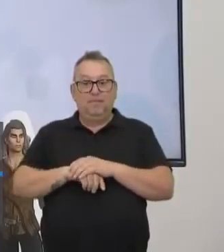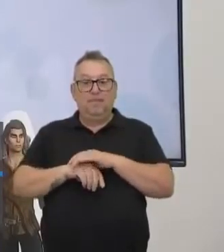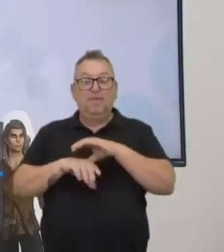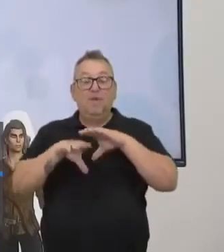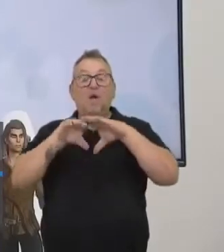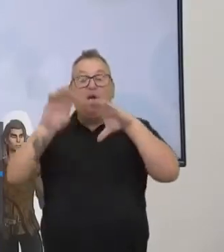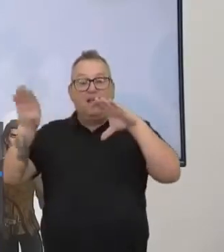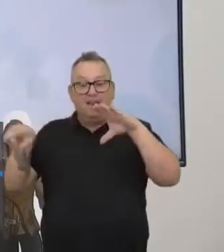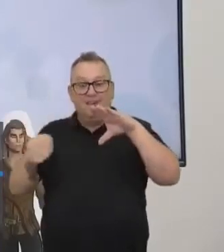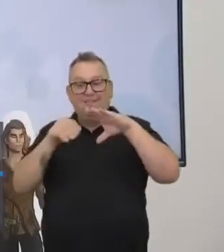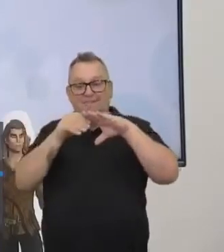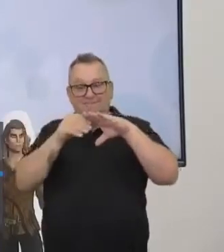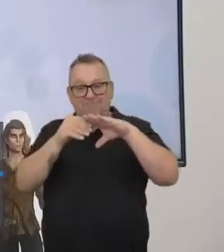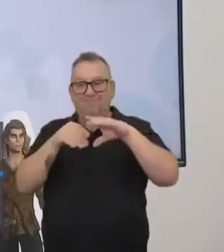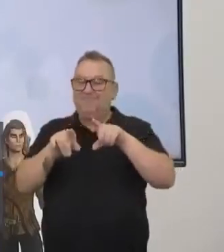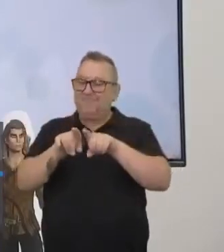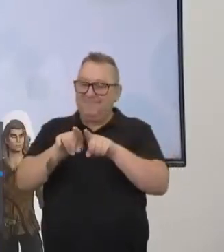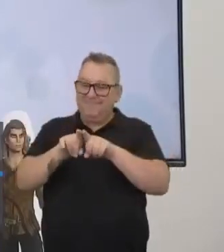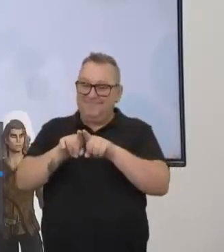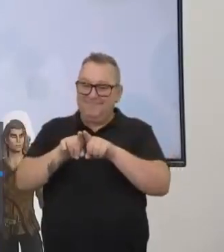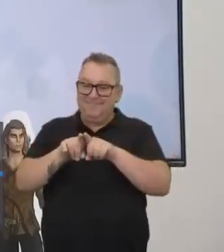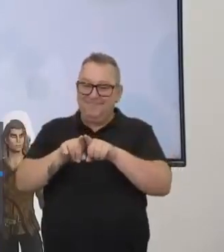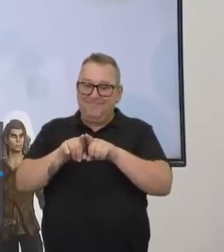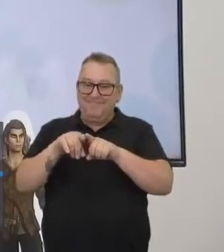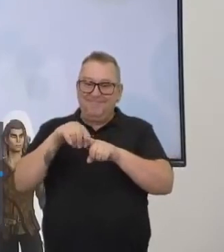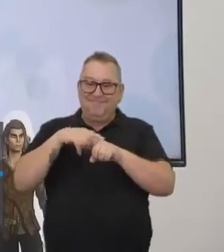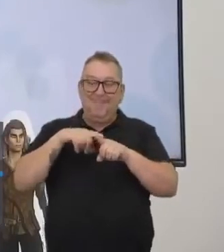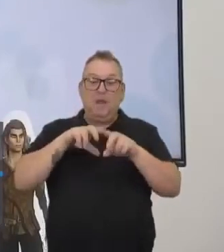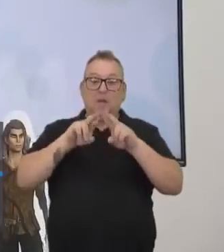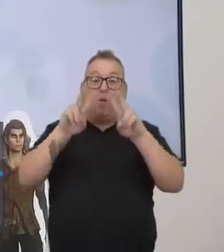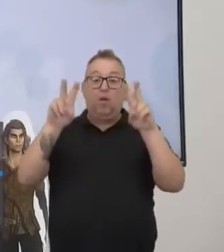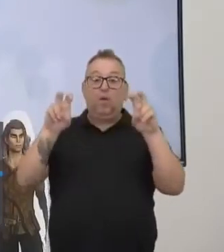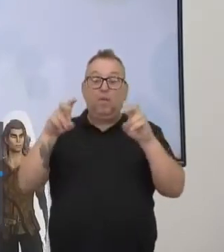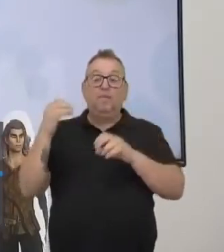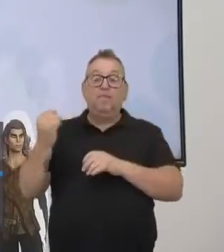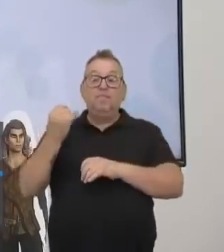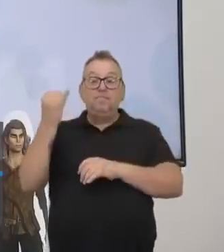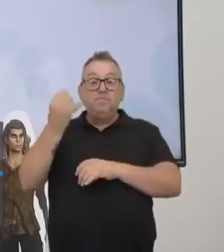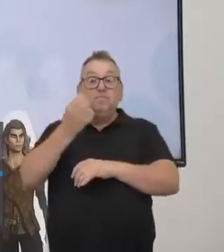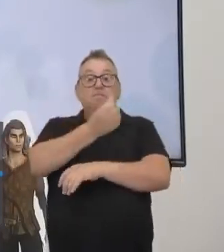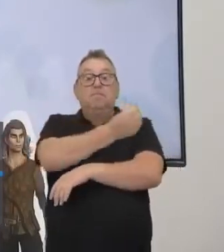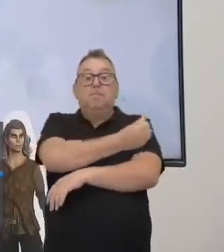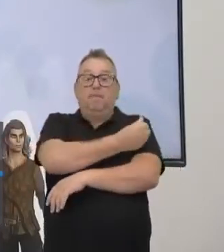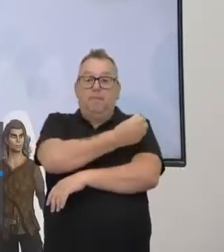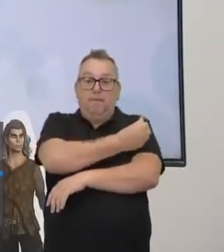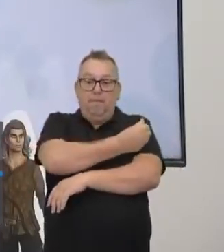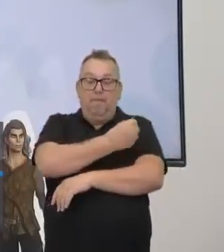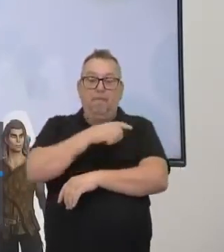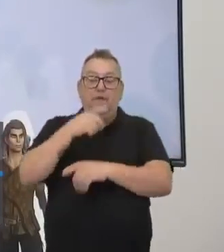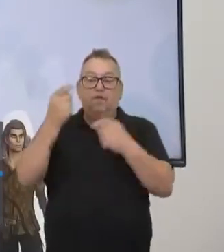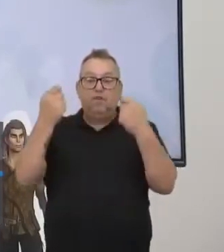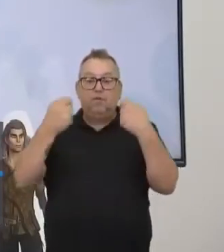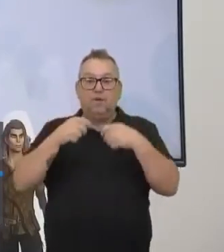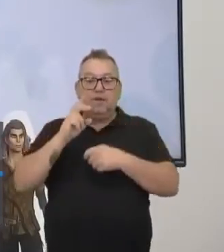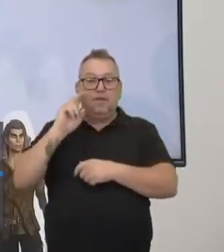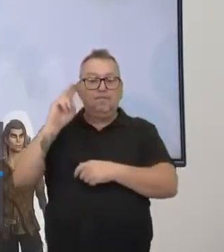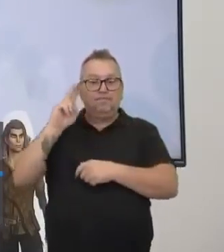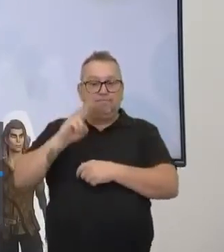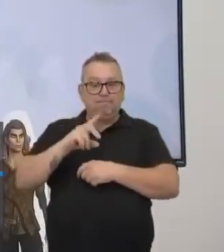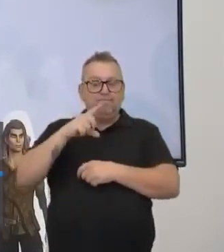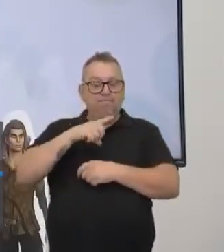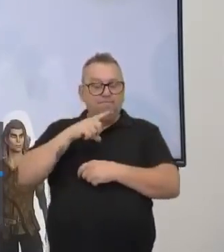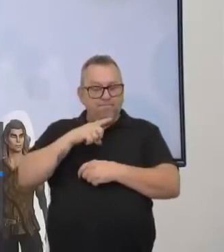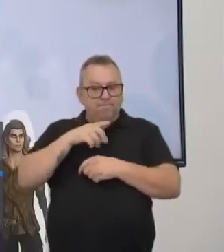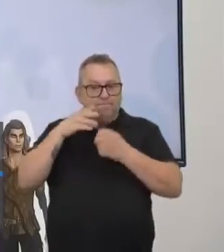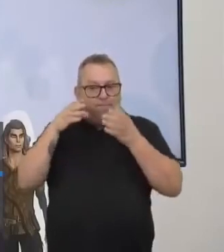repositório do Centro de Mídias. E hoje a gente tem aquele tema que é bem importante no sexto ano, é um tema que a gente precisa trabalhar com bastante